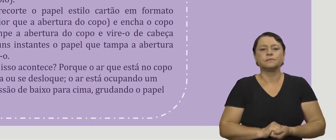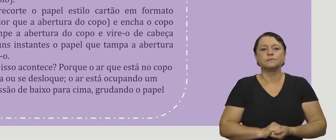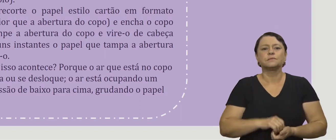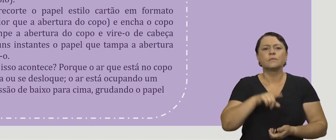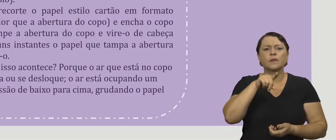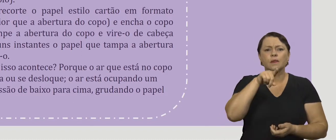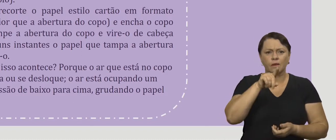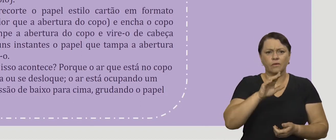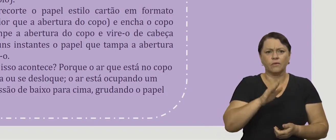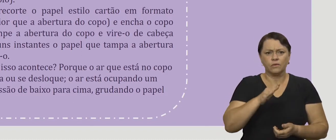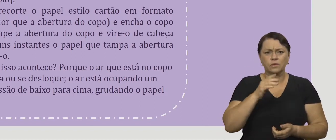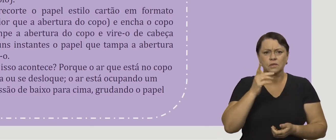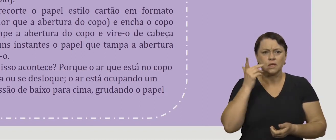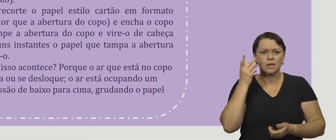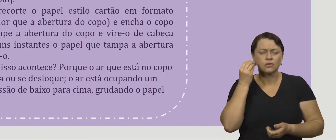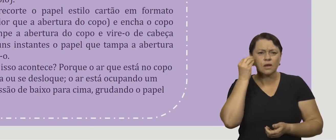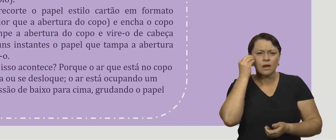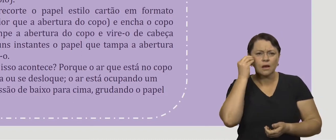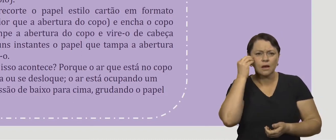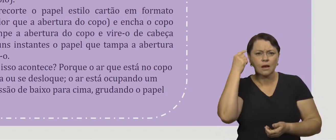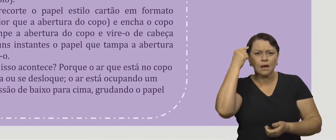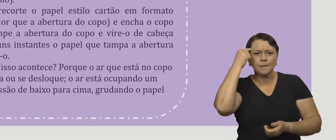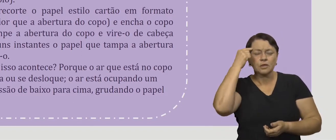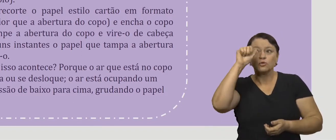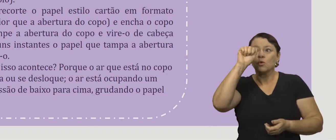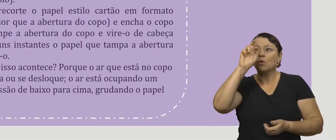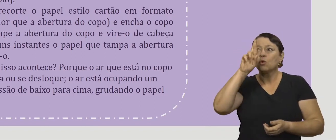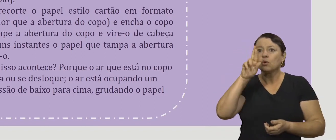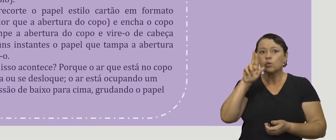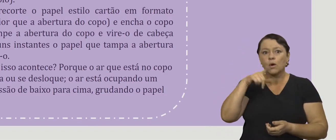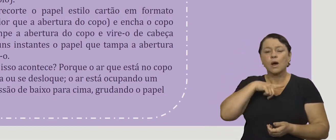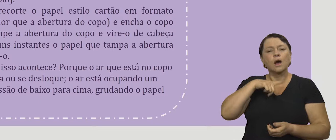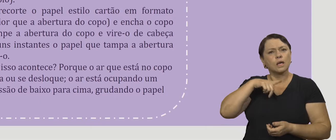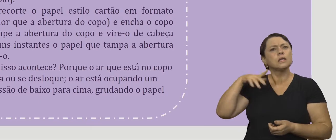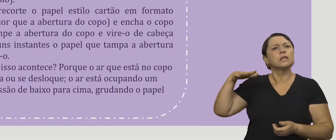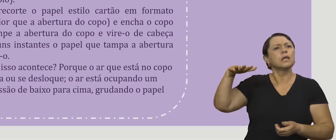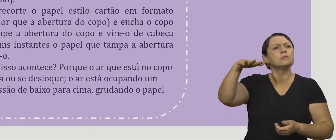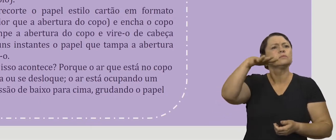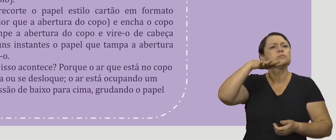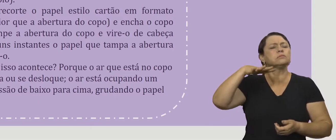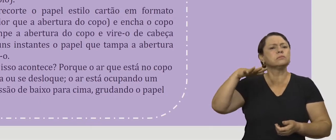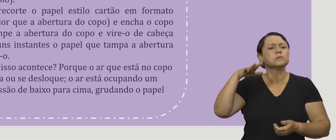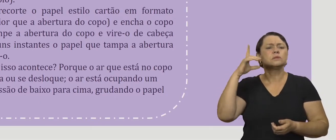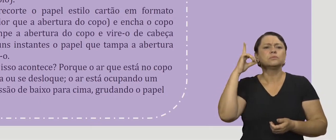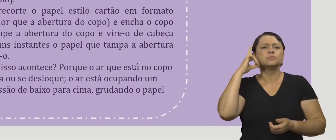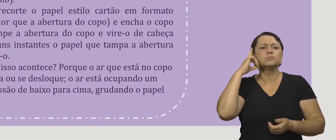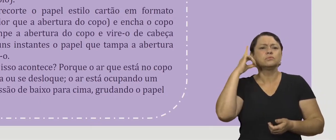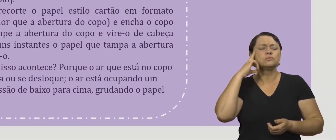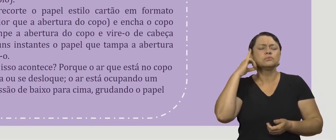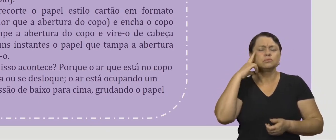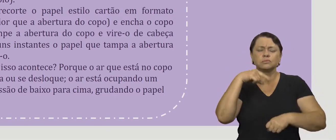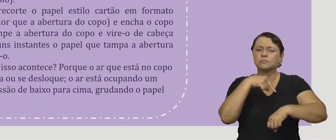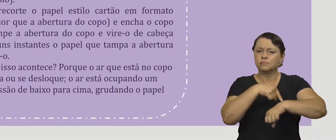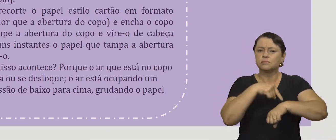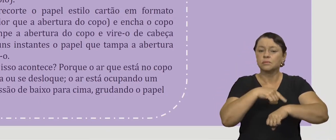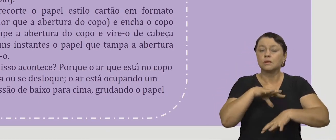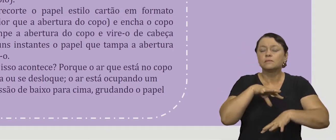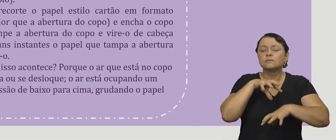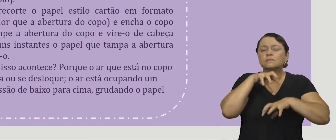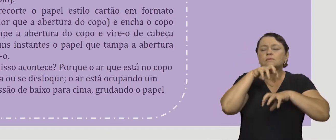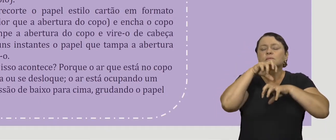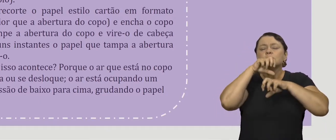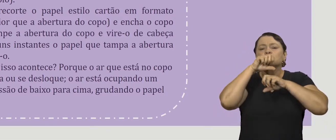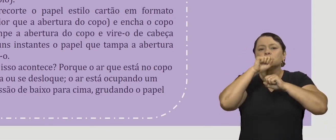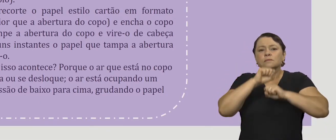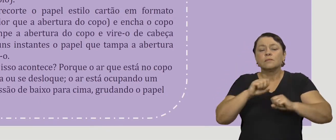já pensou no ar? Ele existe e podemos percebê-lo em diversos momentos do nosso dia a dia. Ao respirarmos,